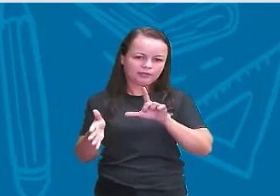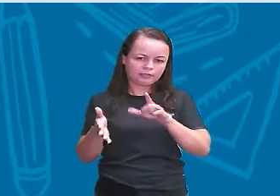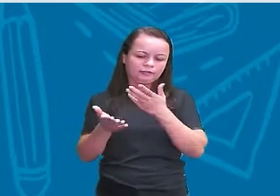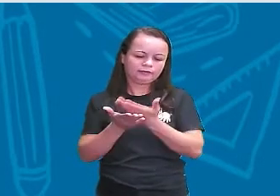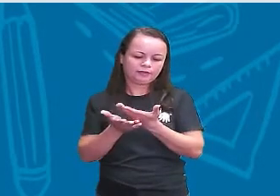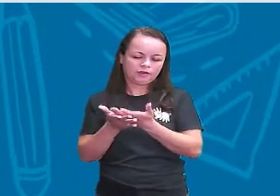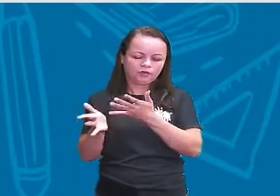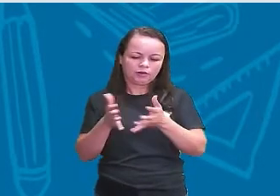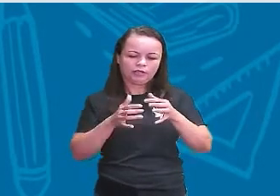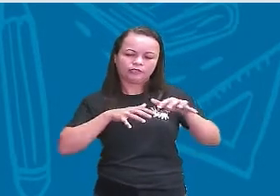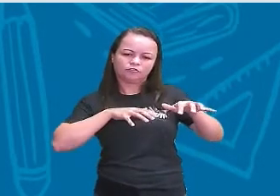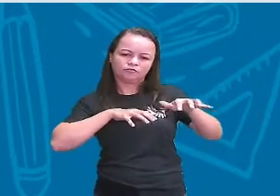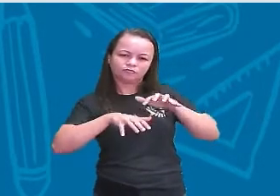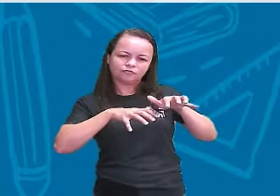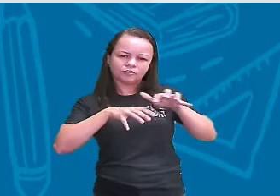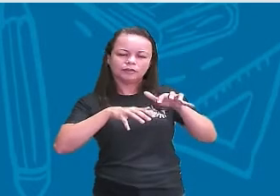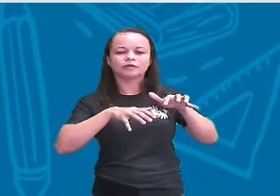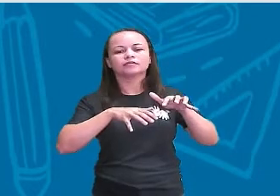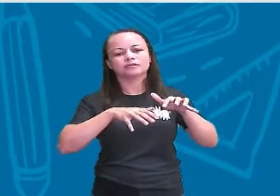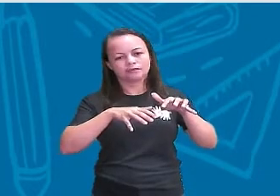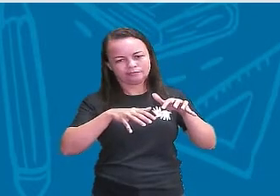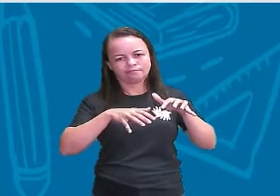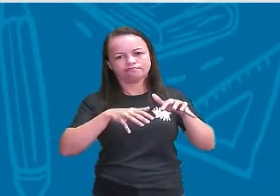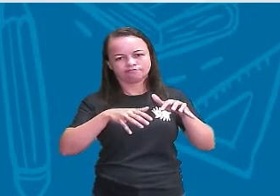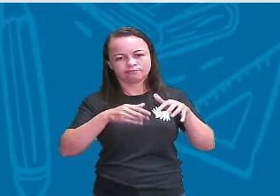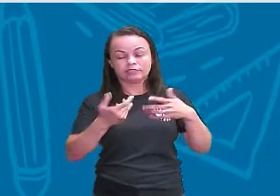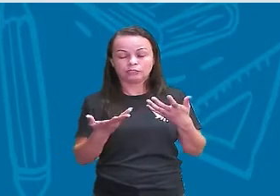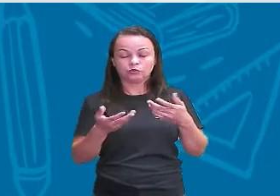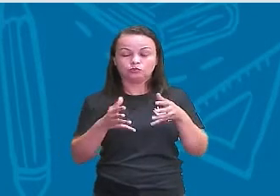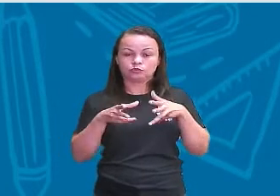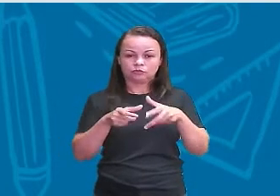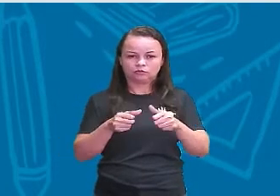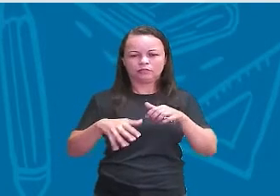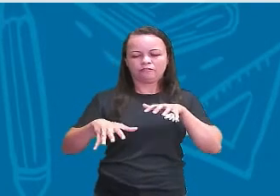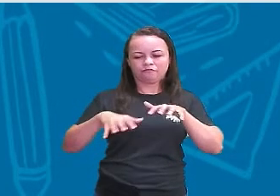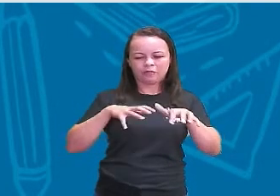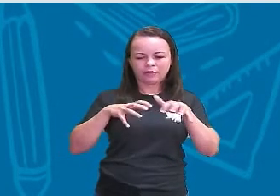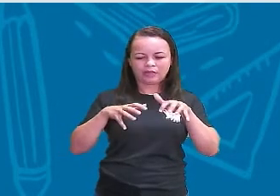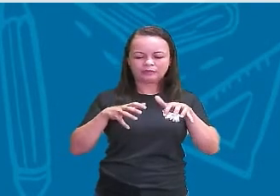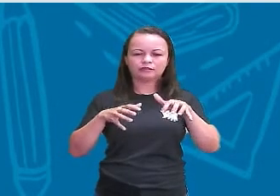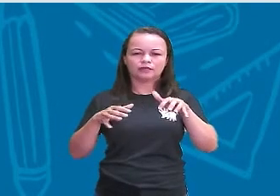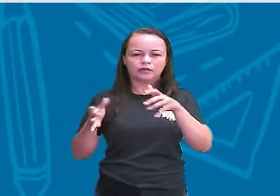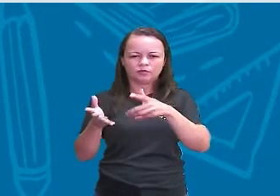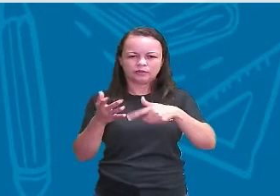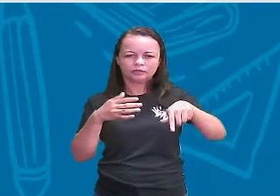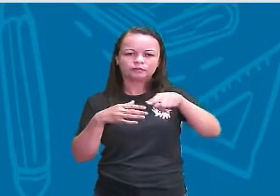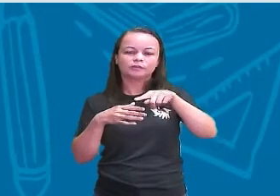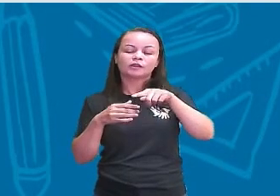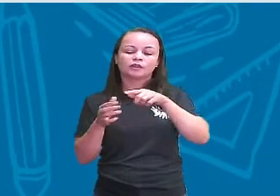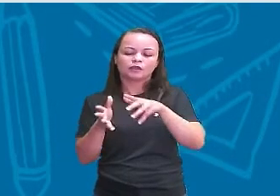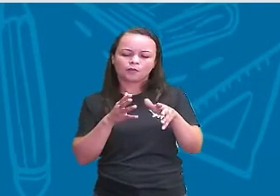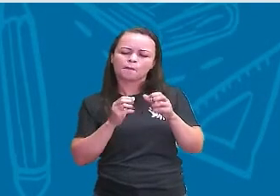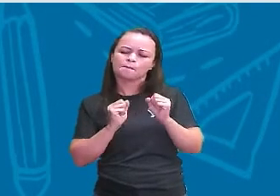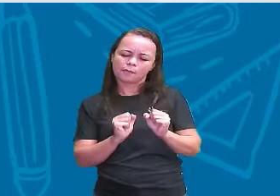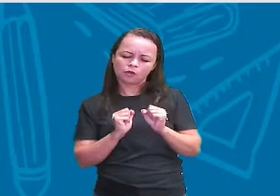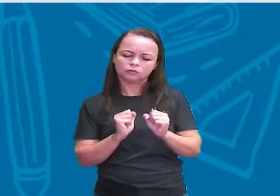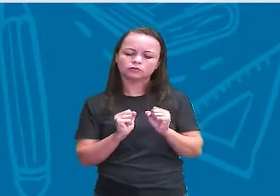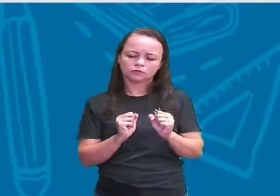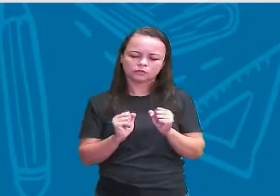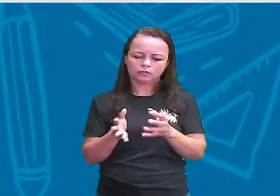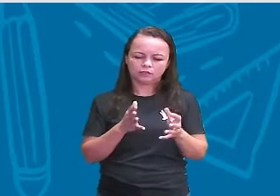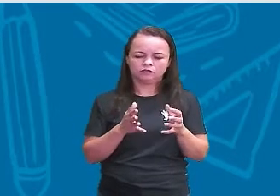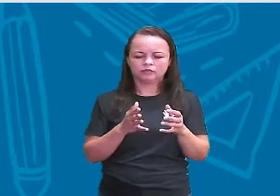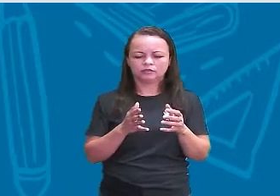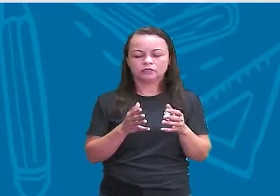ele emite vibrações, não é isso? Então, sim, o som pode fazer com que as janelas